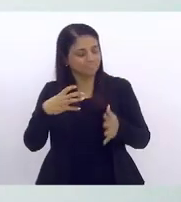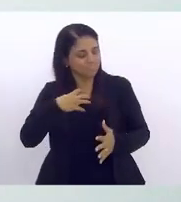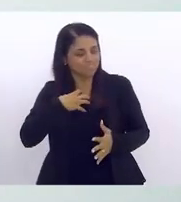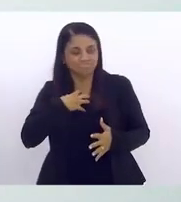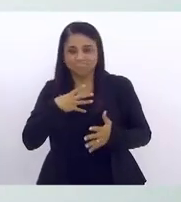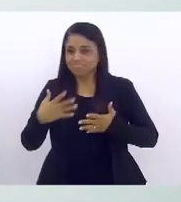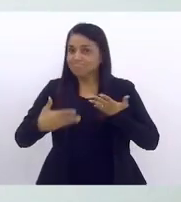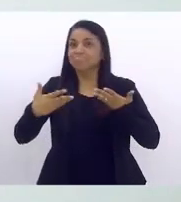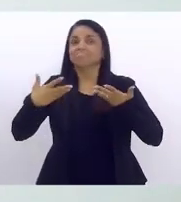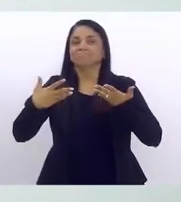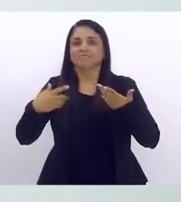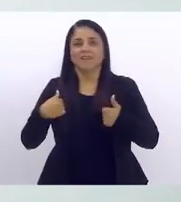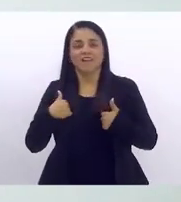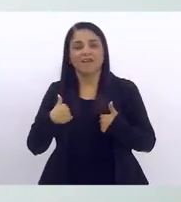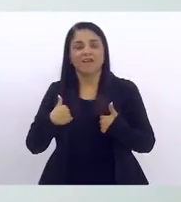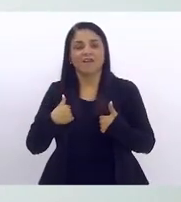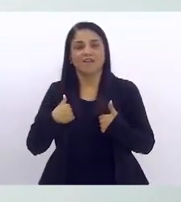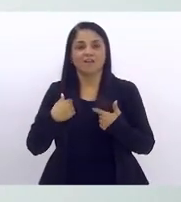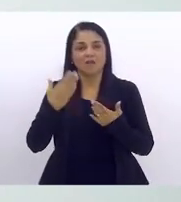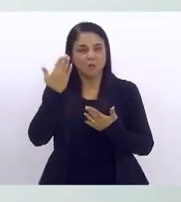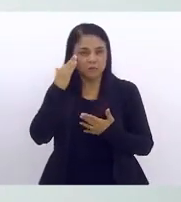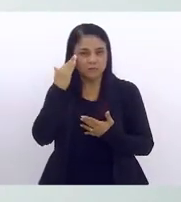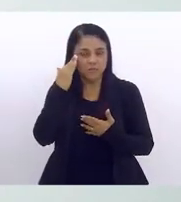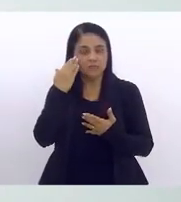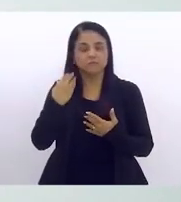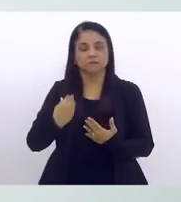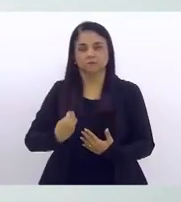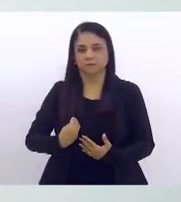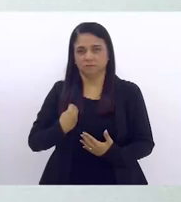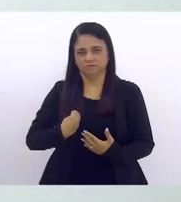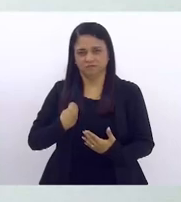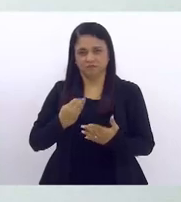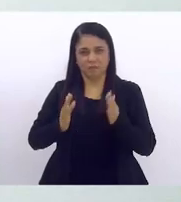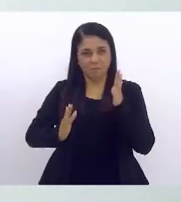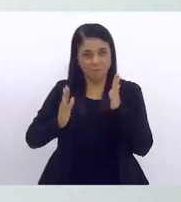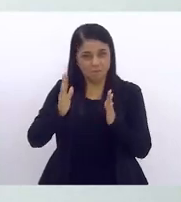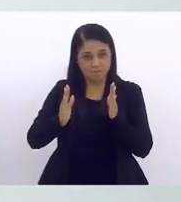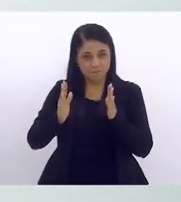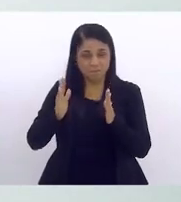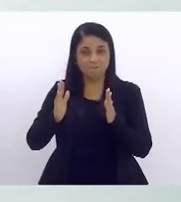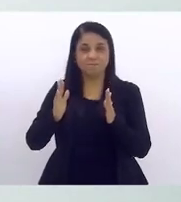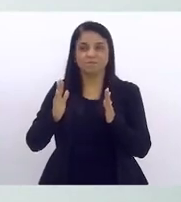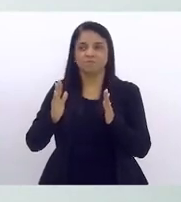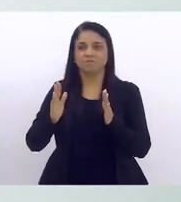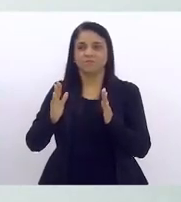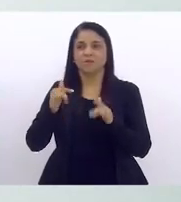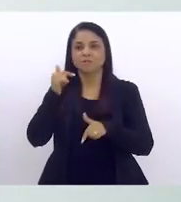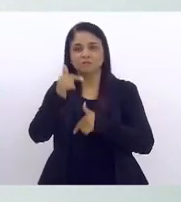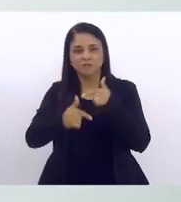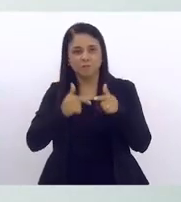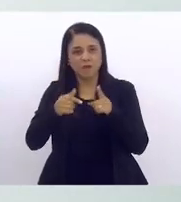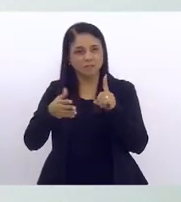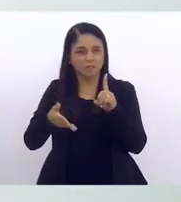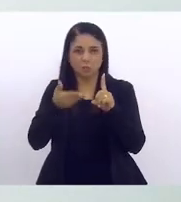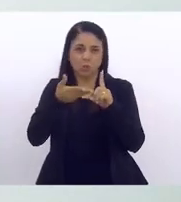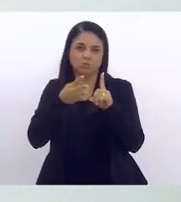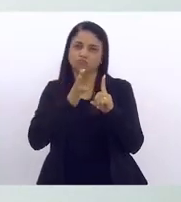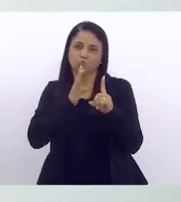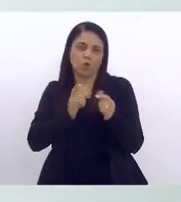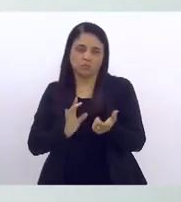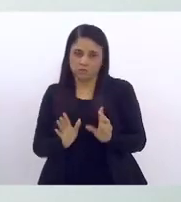demais. Eu entendo que nós vivemos uma fase onde o trabalho das doulas não era